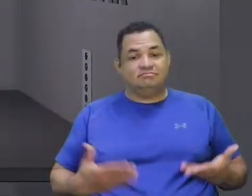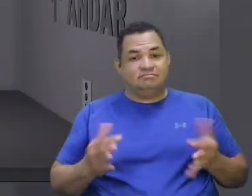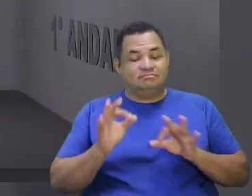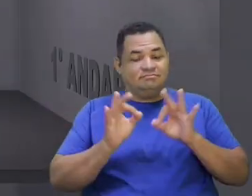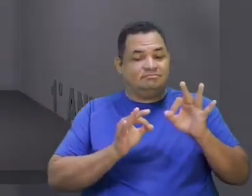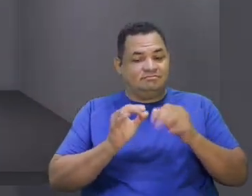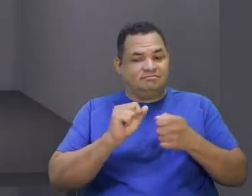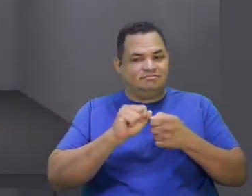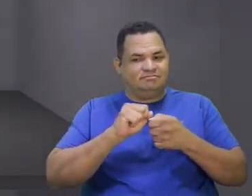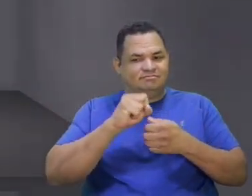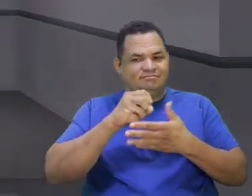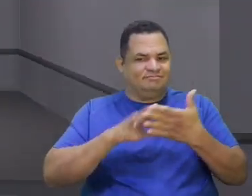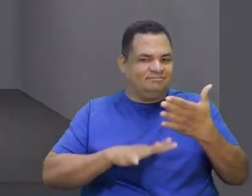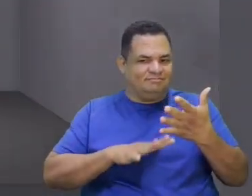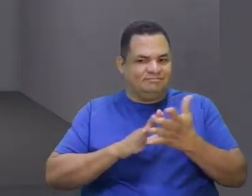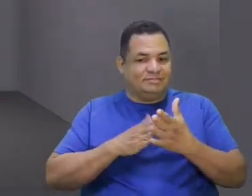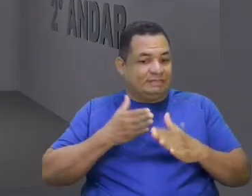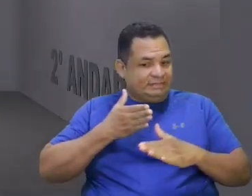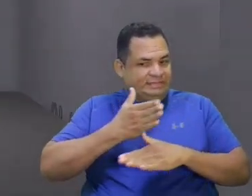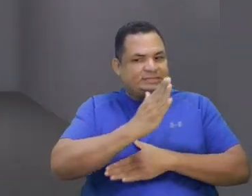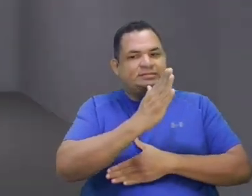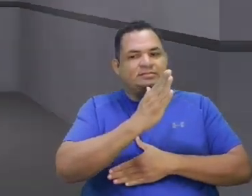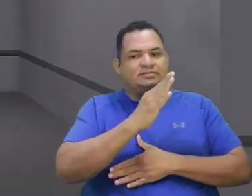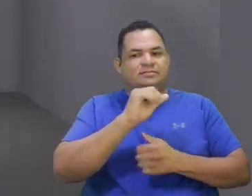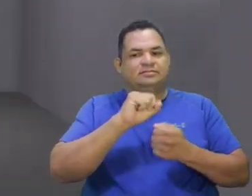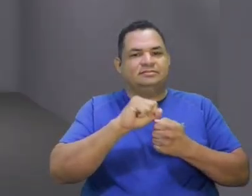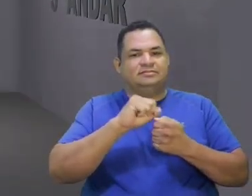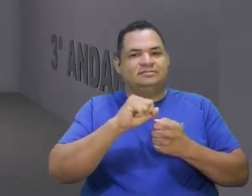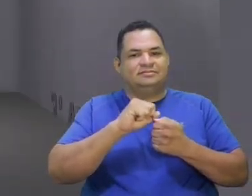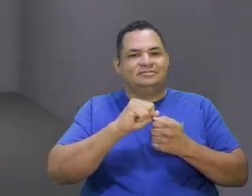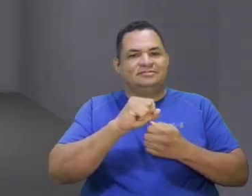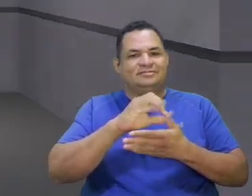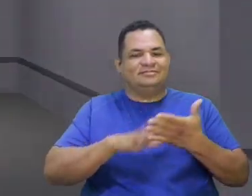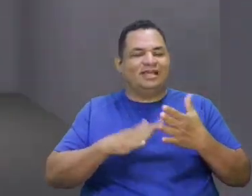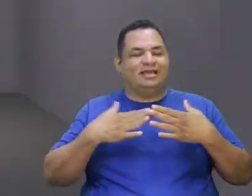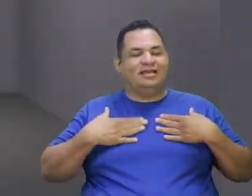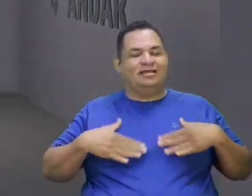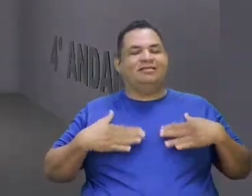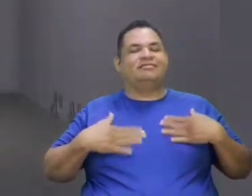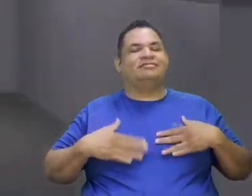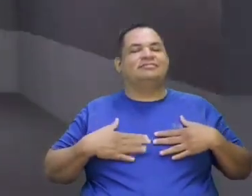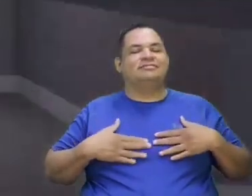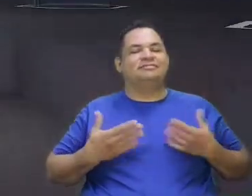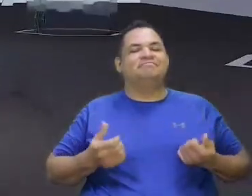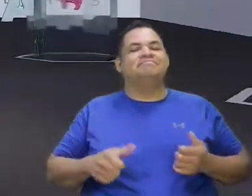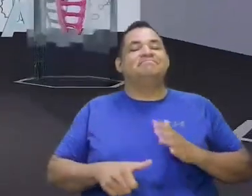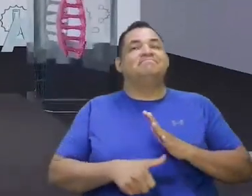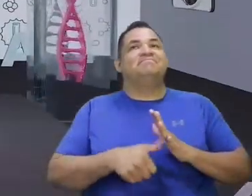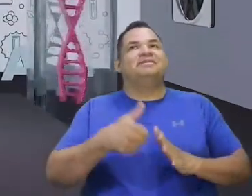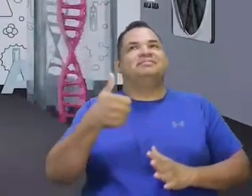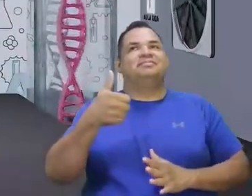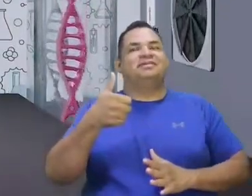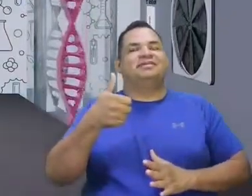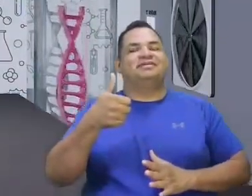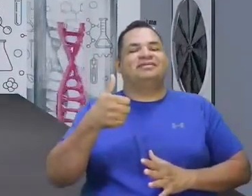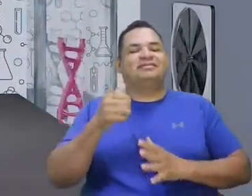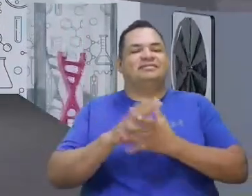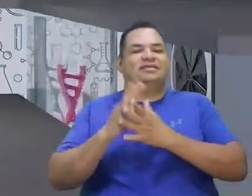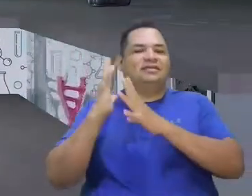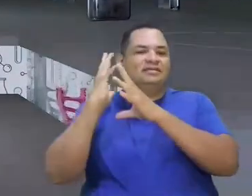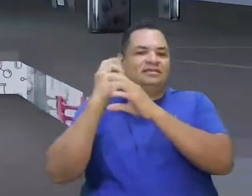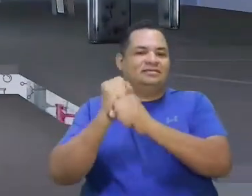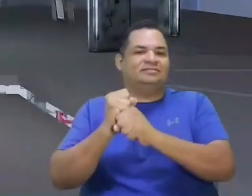Estão preparados para a atividade? A gente vai direto para a atividade. Tô brincando, galera. A gente vai fazer a revisão. Fiquem